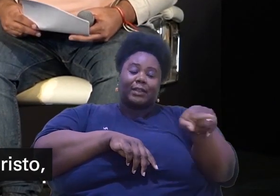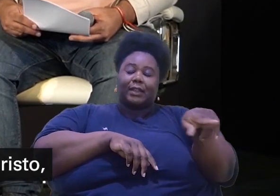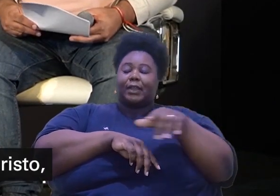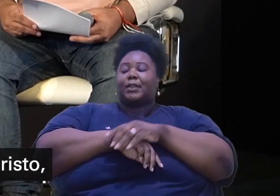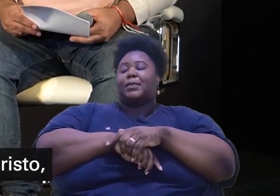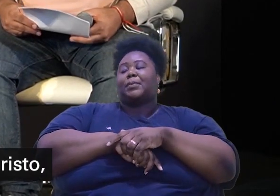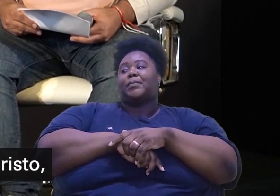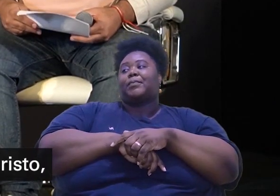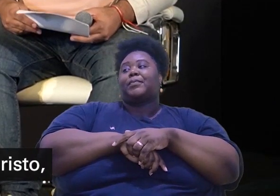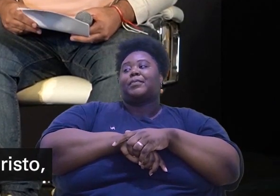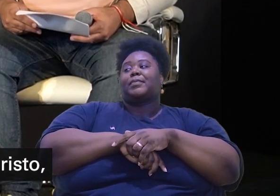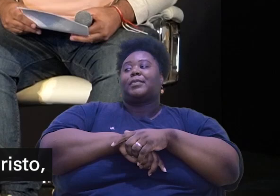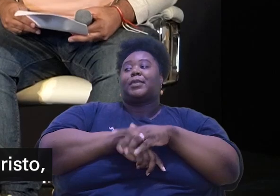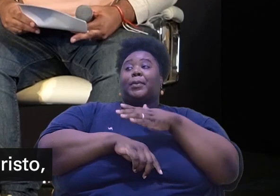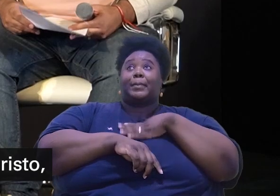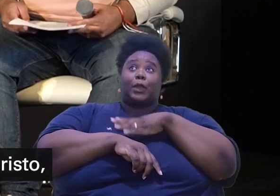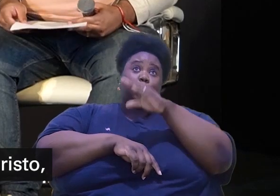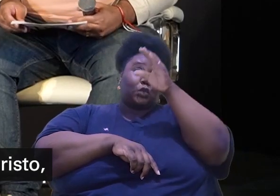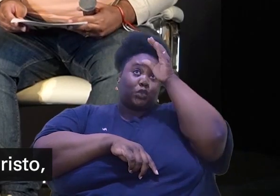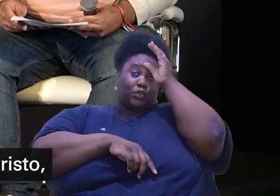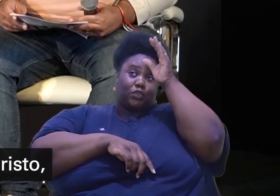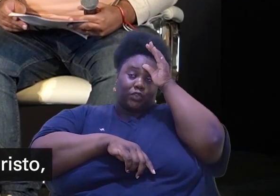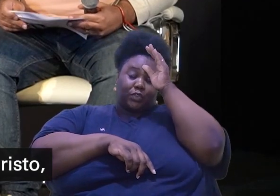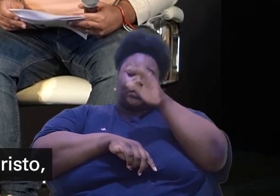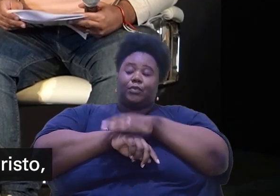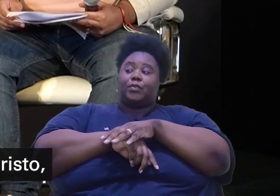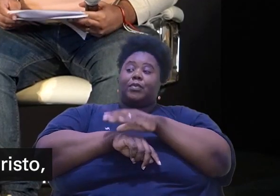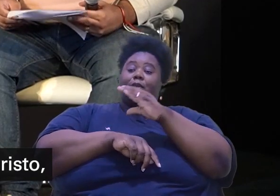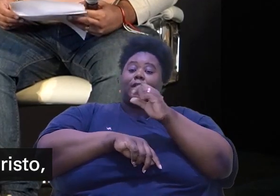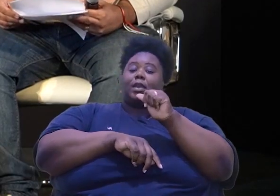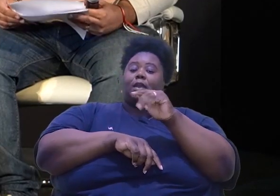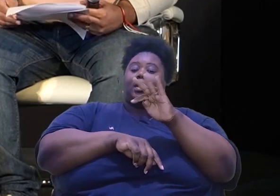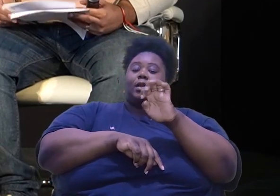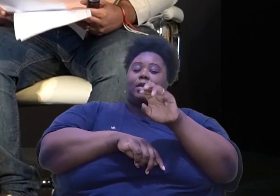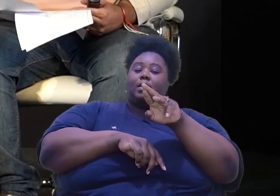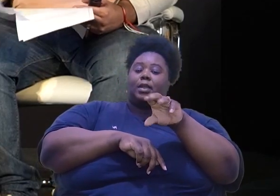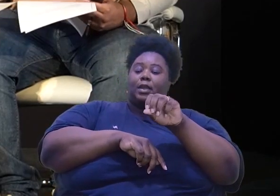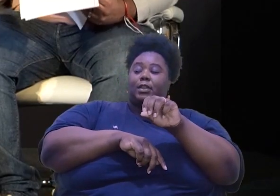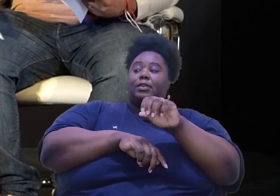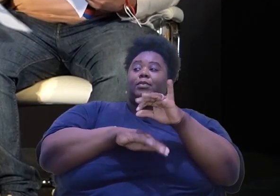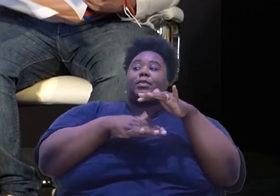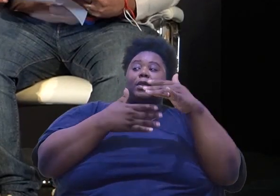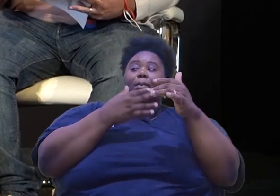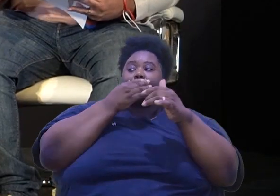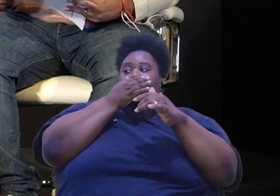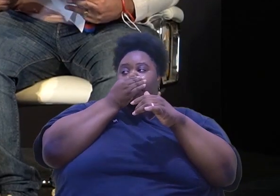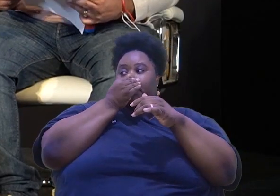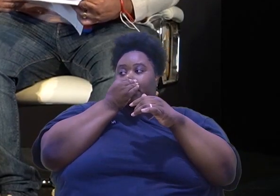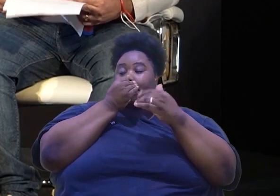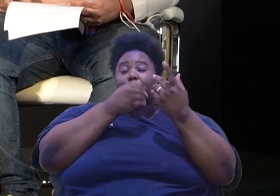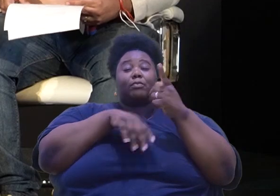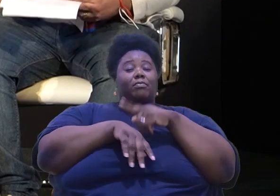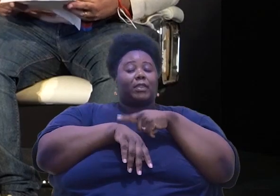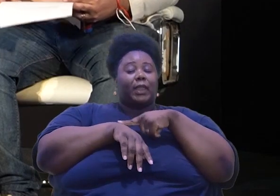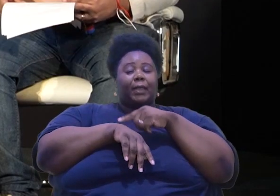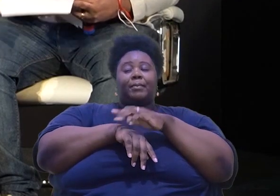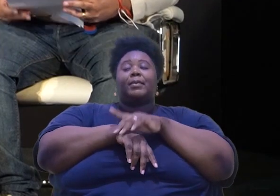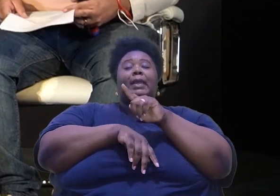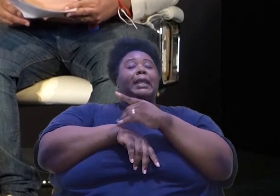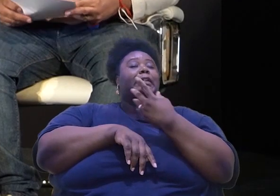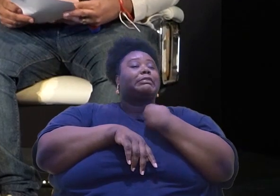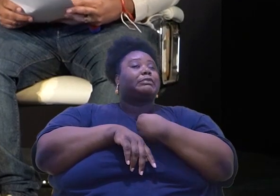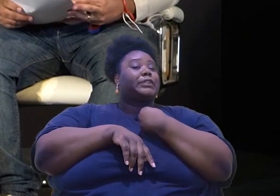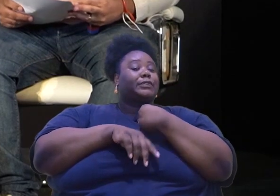Então, esse meu tio, Oswaldo Catarino Evaristo, durante um certo tempo, ele